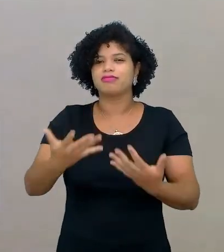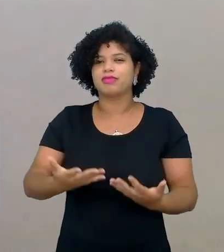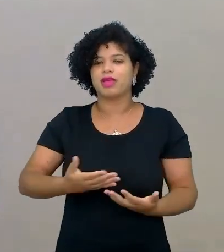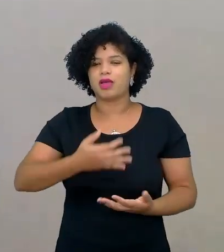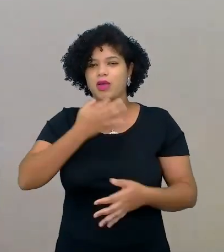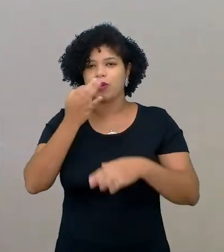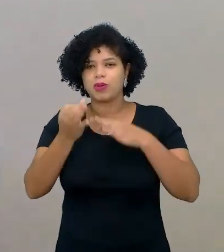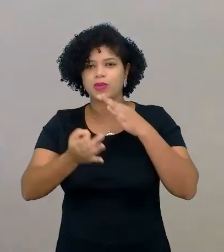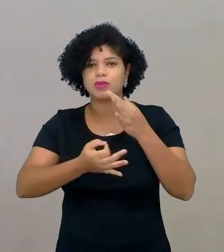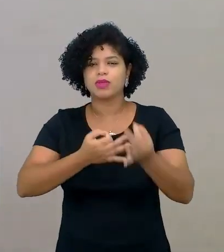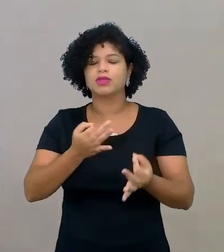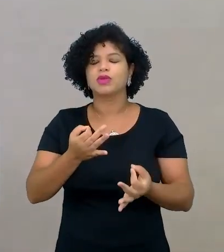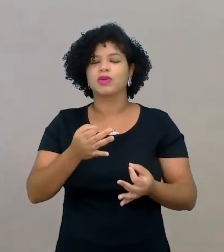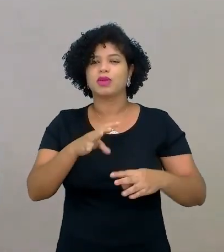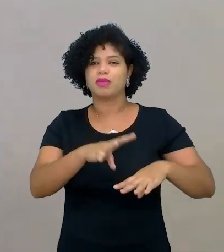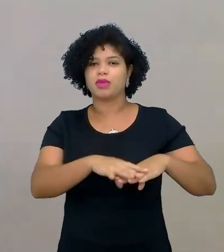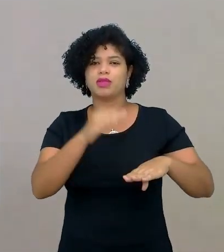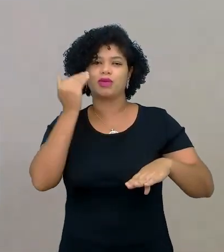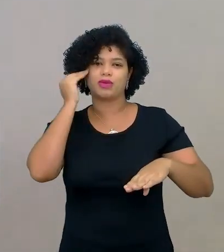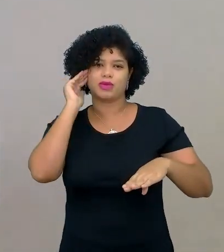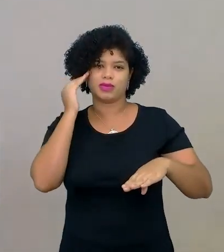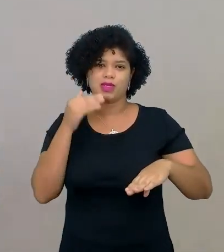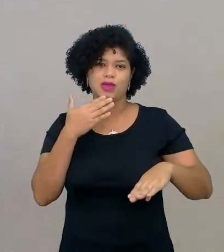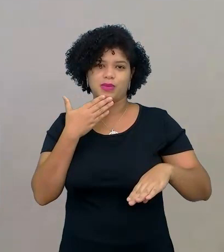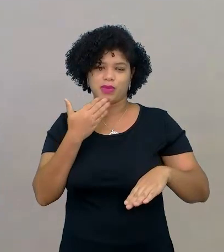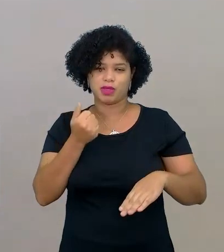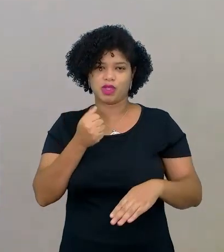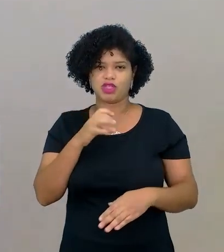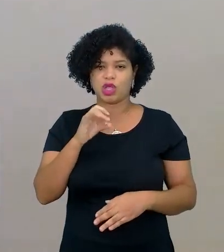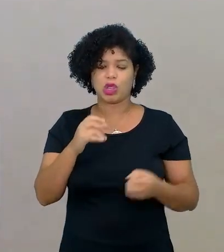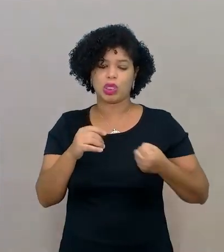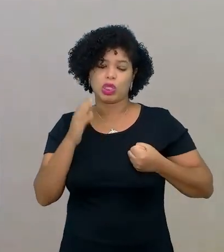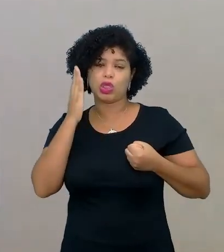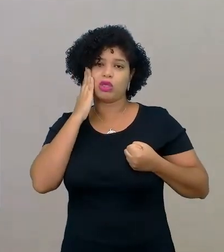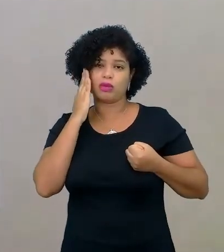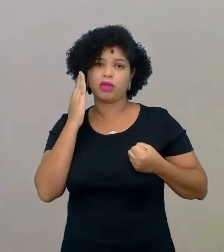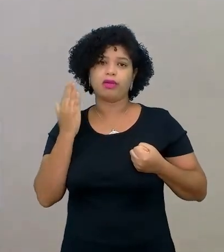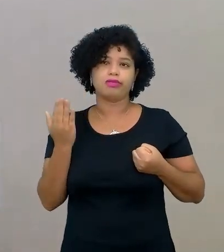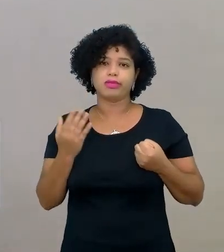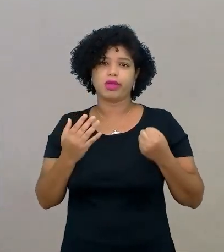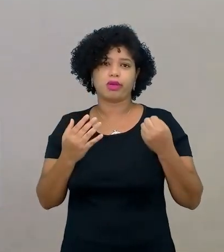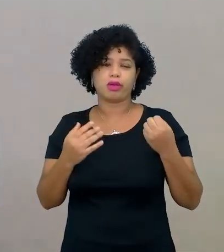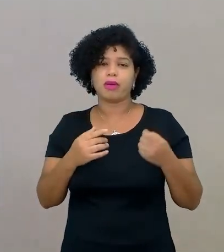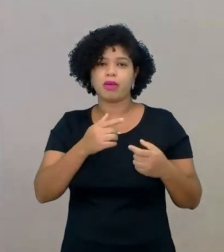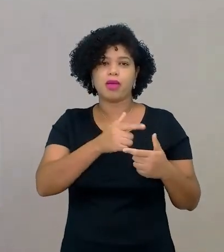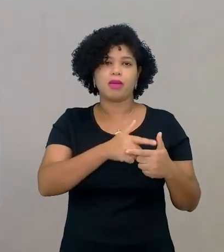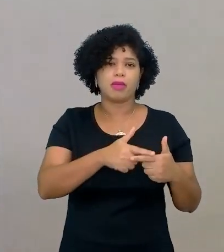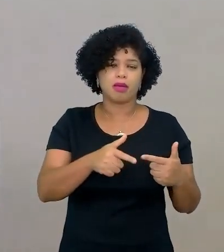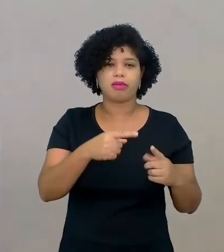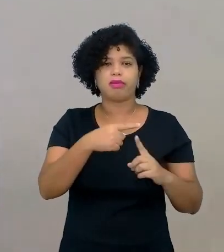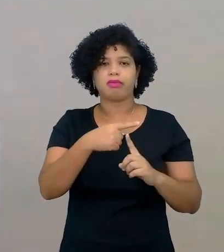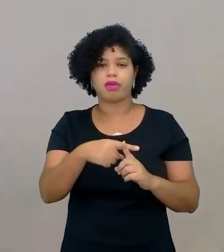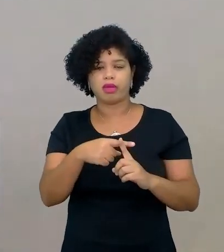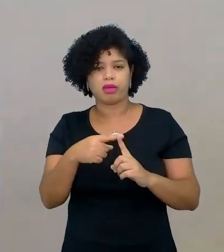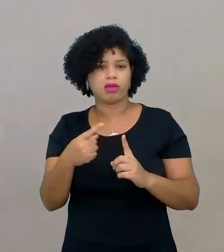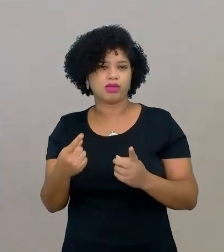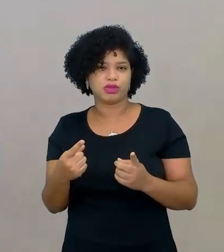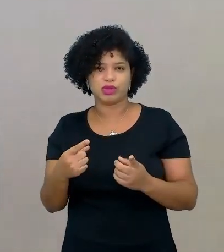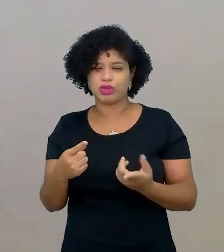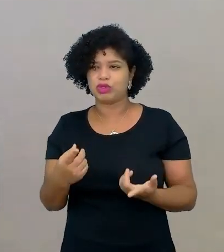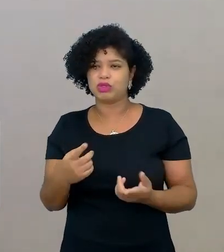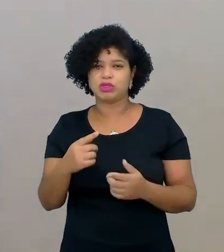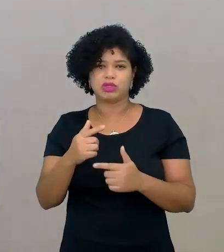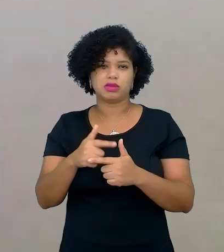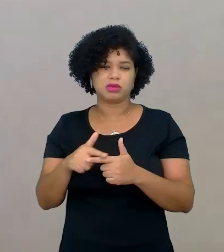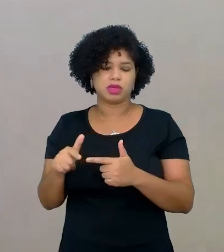interagir com o mundo matematicamente, que não conheça apenas os números, apenas falar 4 operações básicas, porque não existe 4 operações